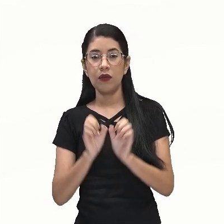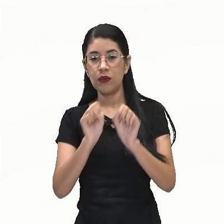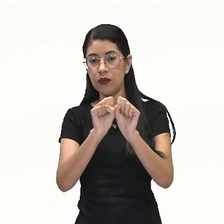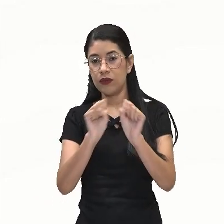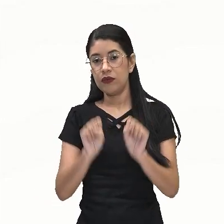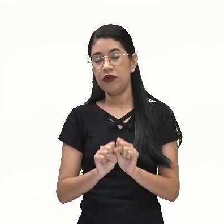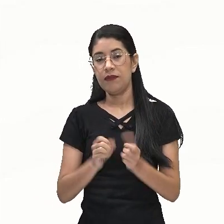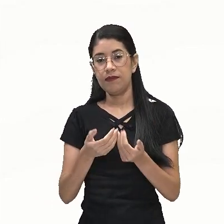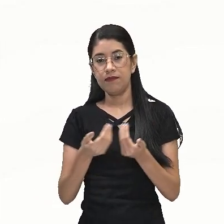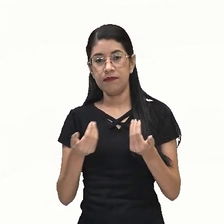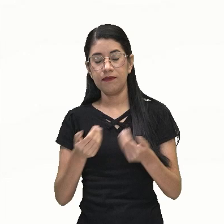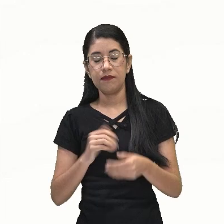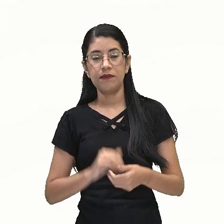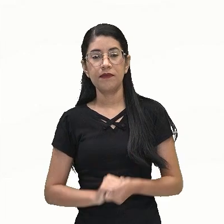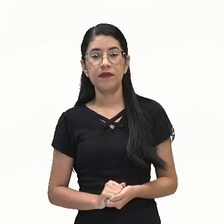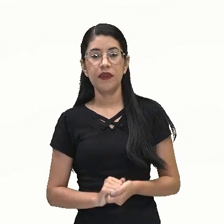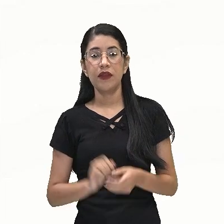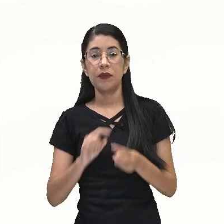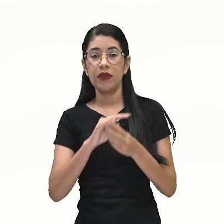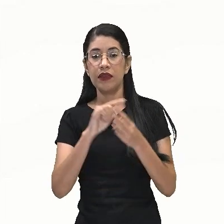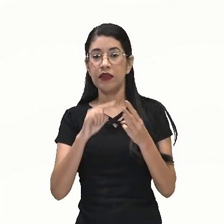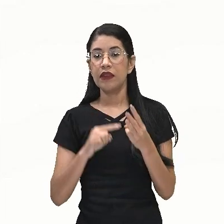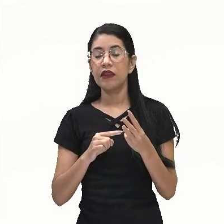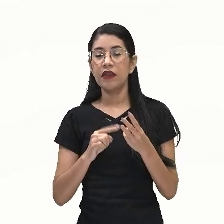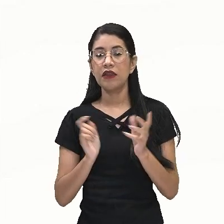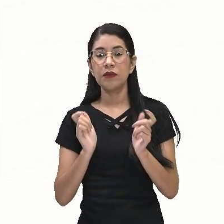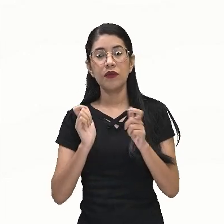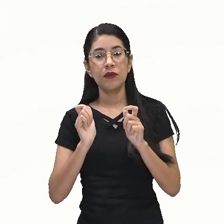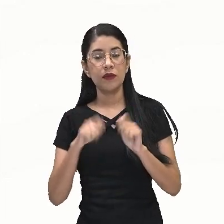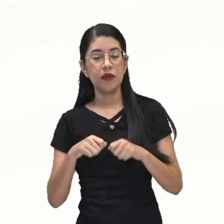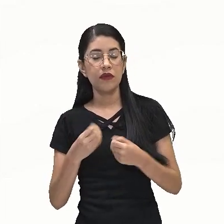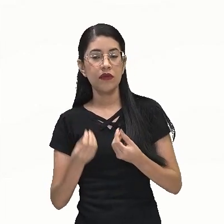sistemas, ok? Então, eu tenho 3 situações